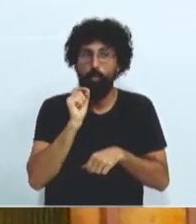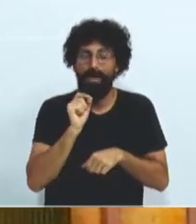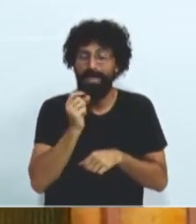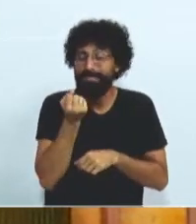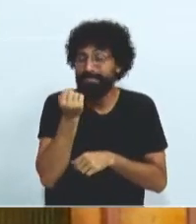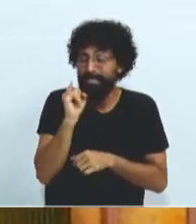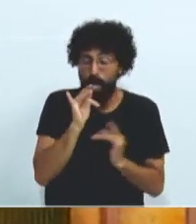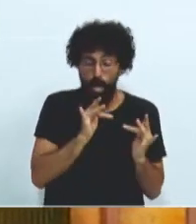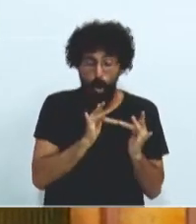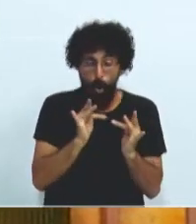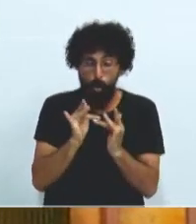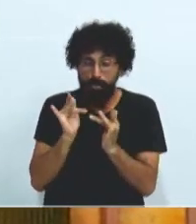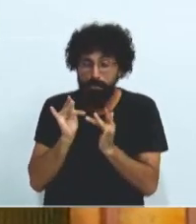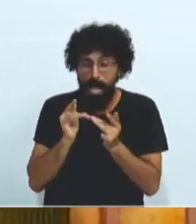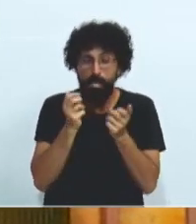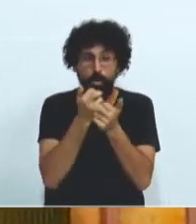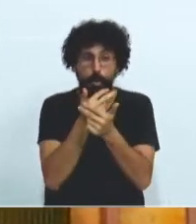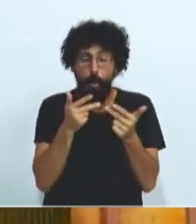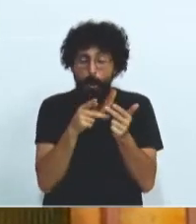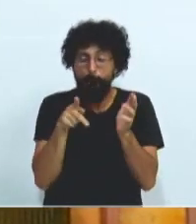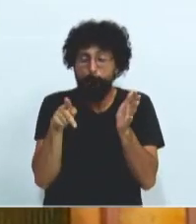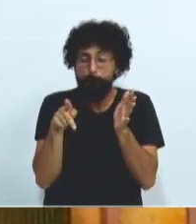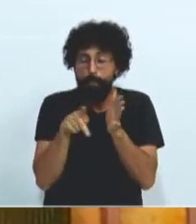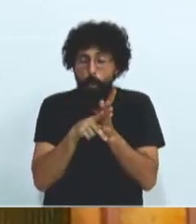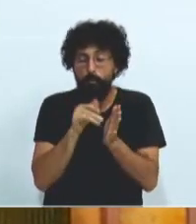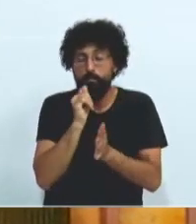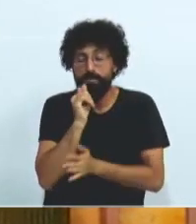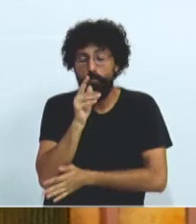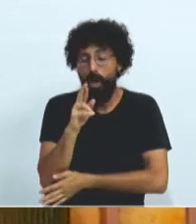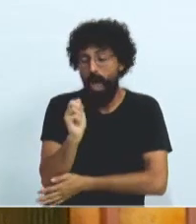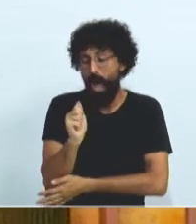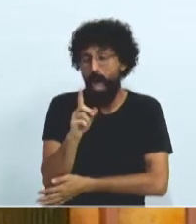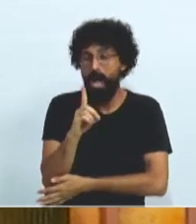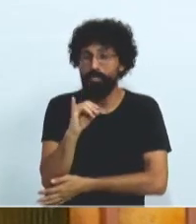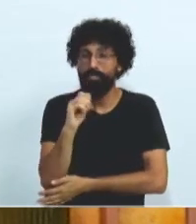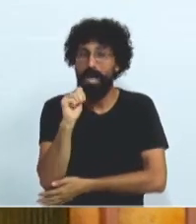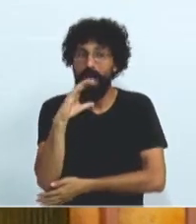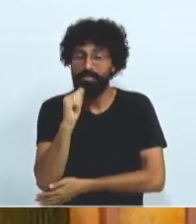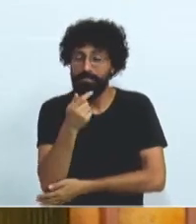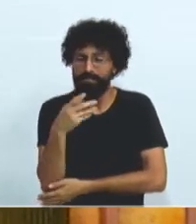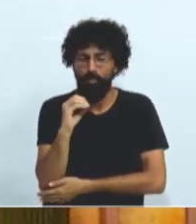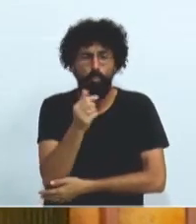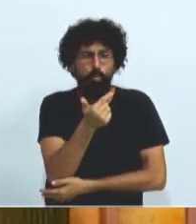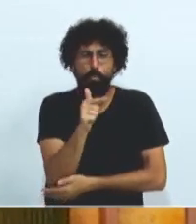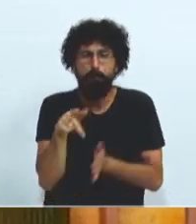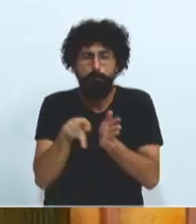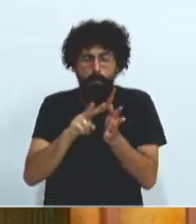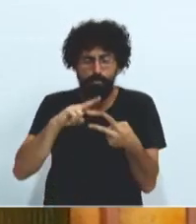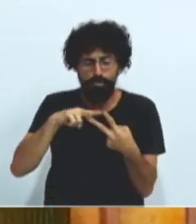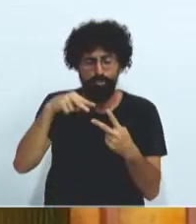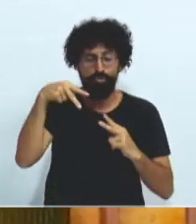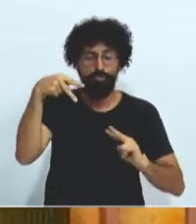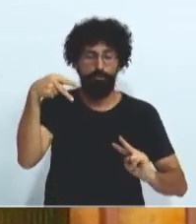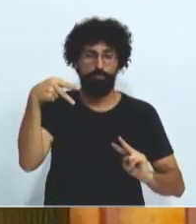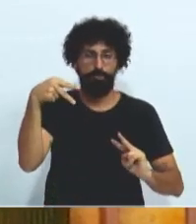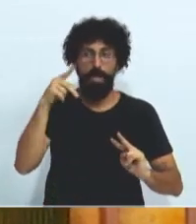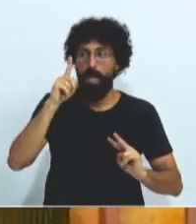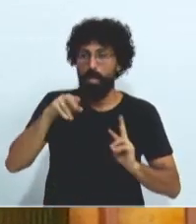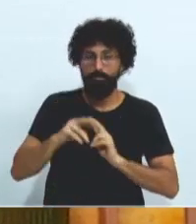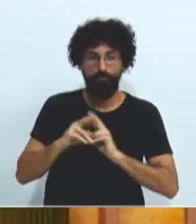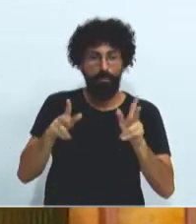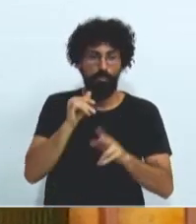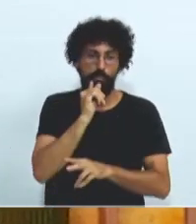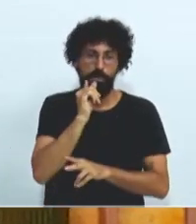benzeno, radiações ionizantes. Não tem muito aquela parte genética. E também não tem muito aquele fator causal. É diferente de câncer de